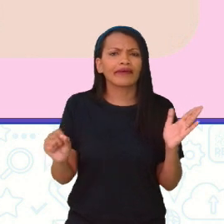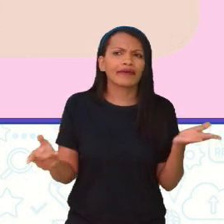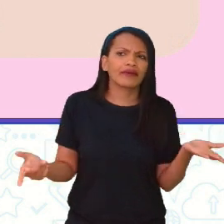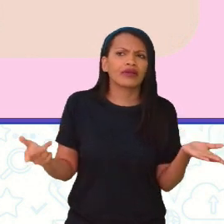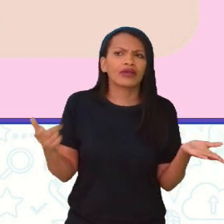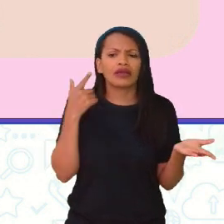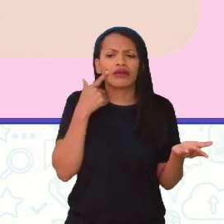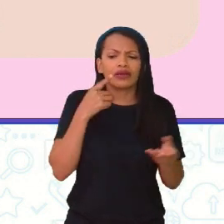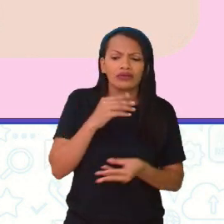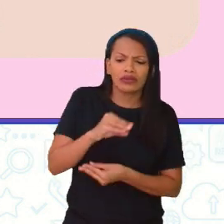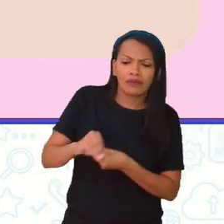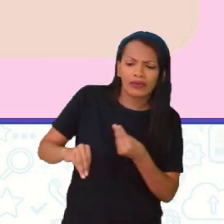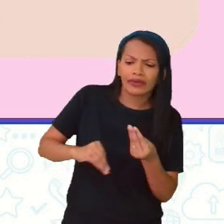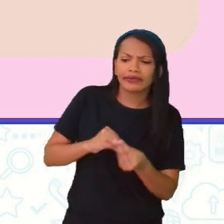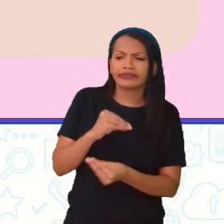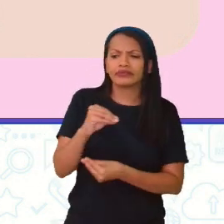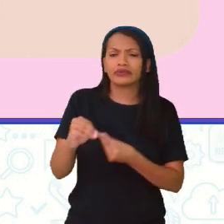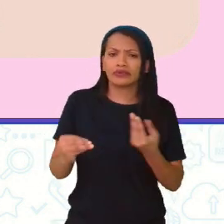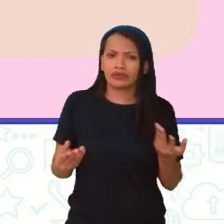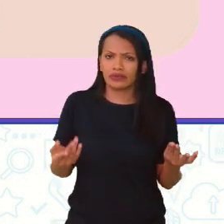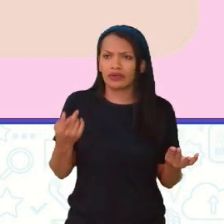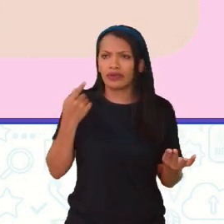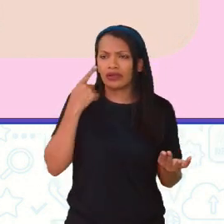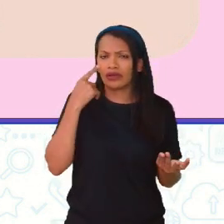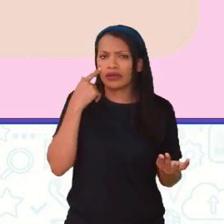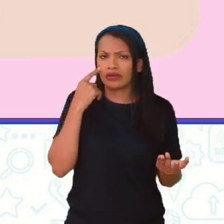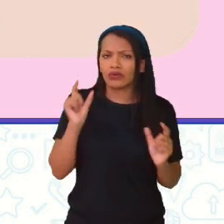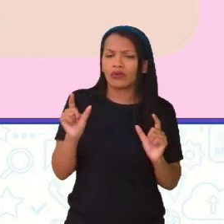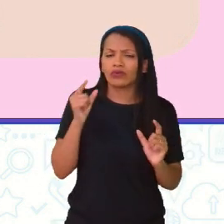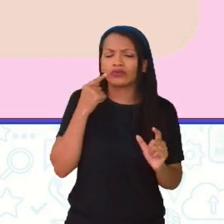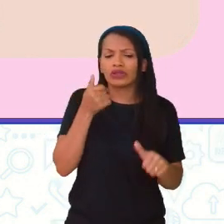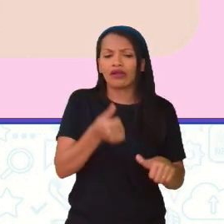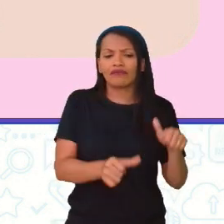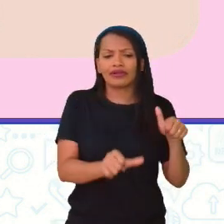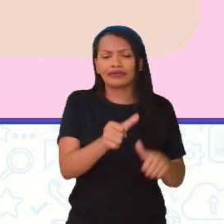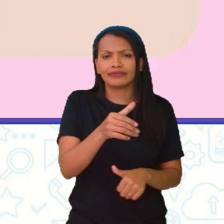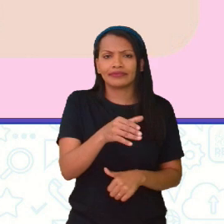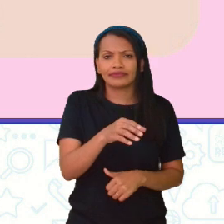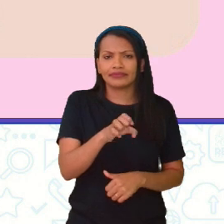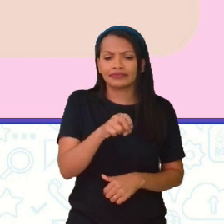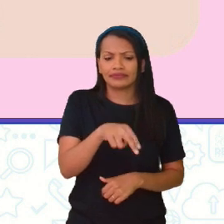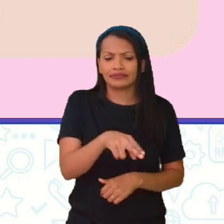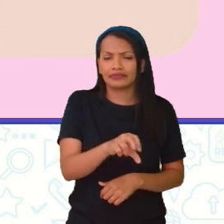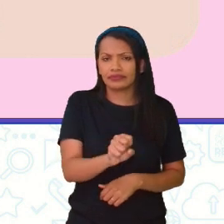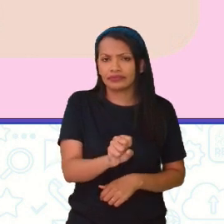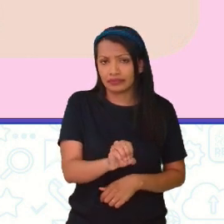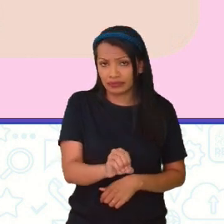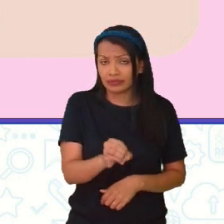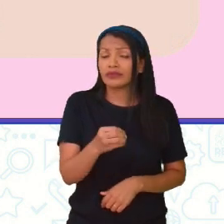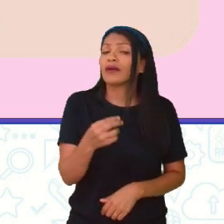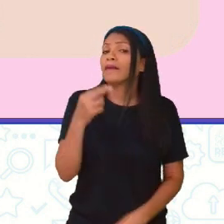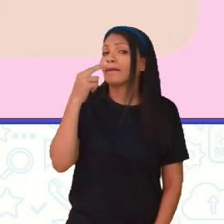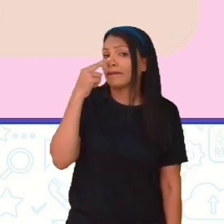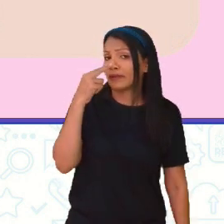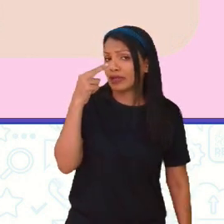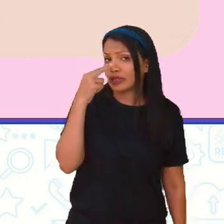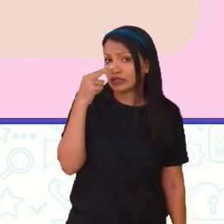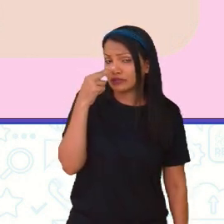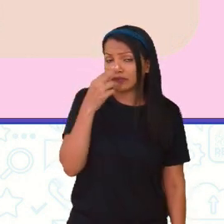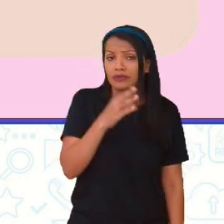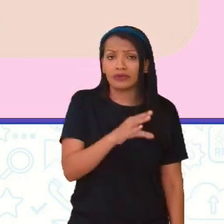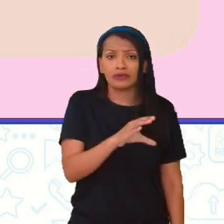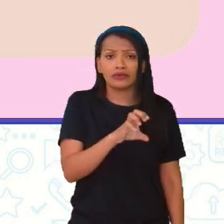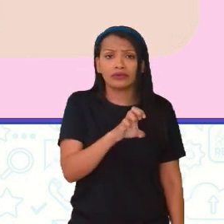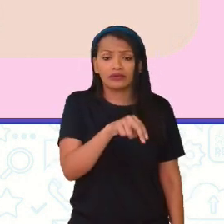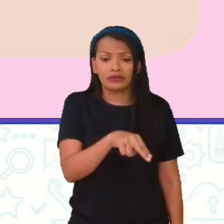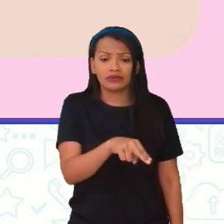da miscigenação maior no Brasil, no censo, né? Lembrando sempre que mesmo no censo, ali